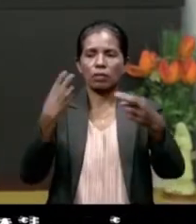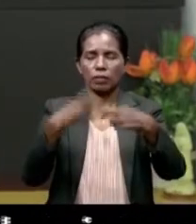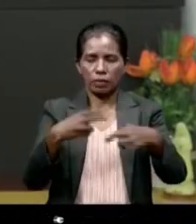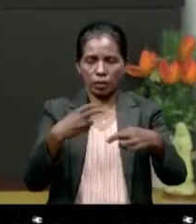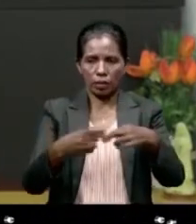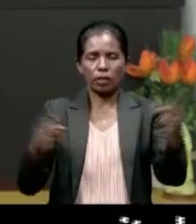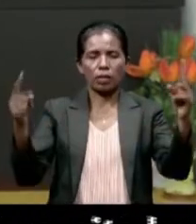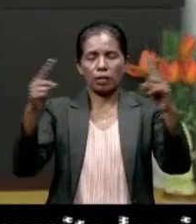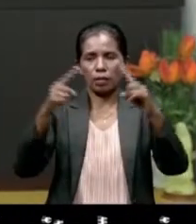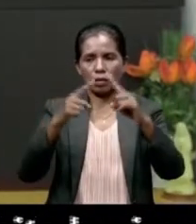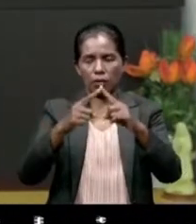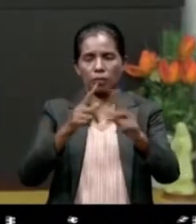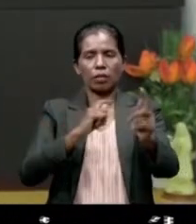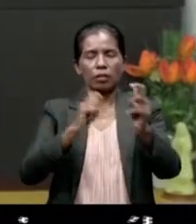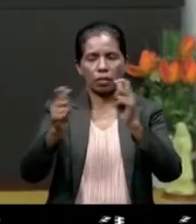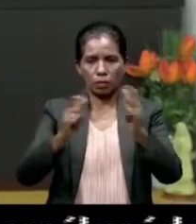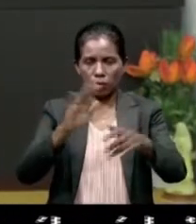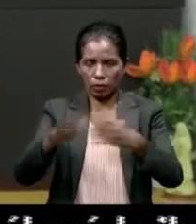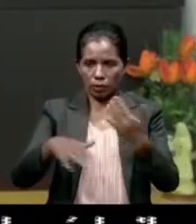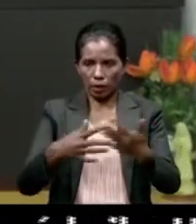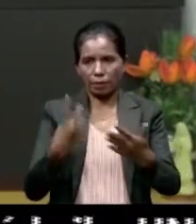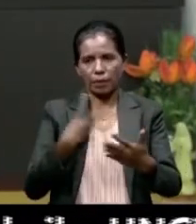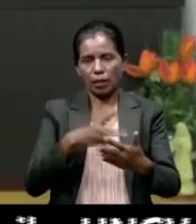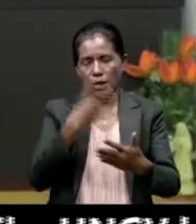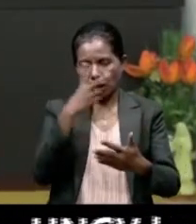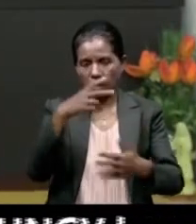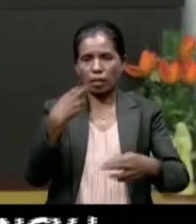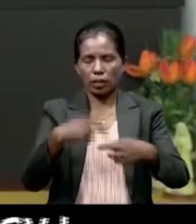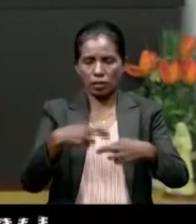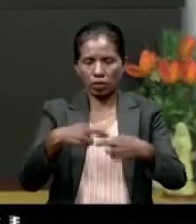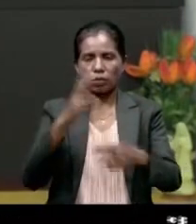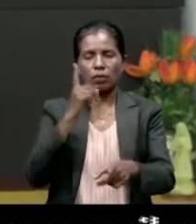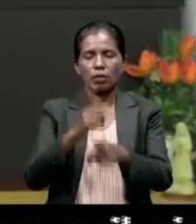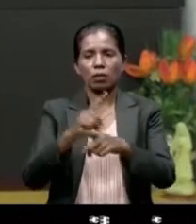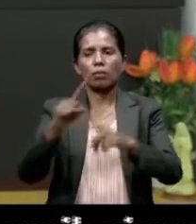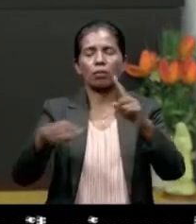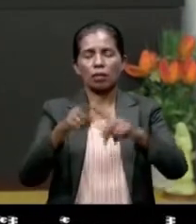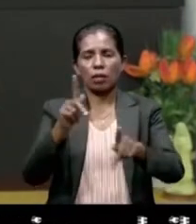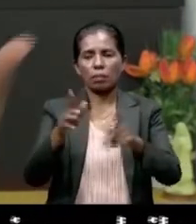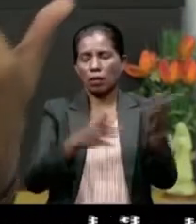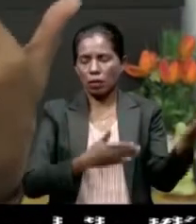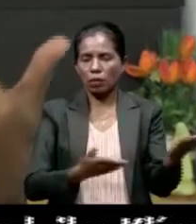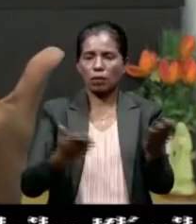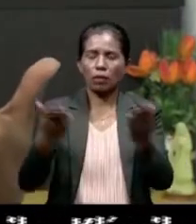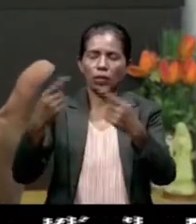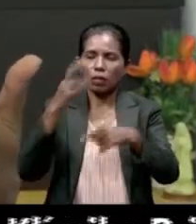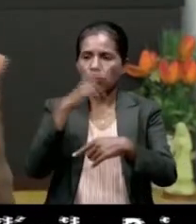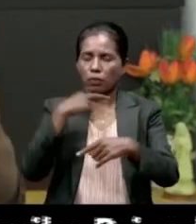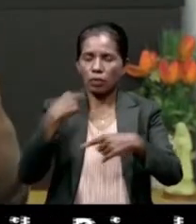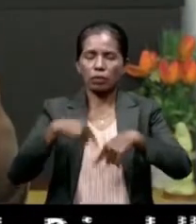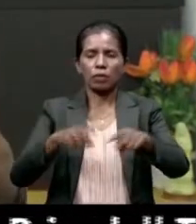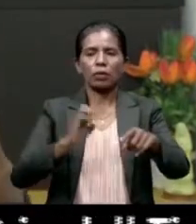ba iha transporte sira itare risco tebes o enira é uma cartula fos o sidili bato